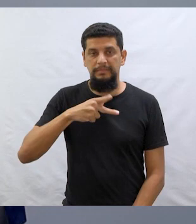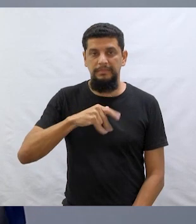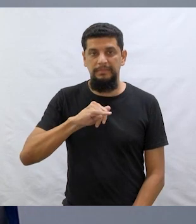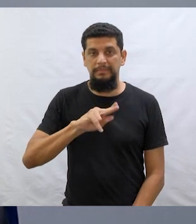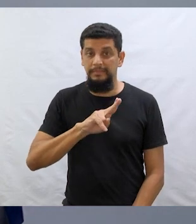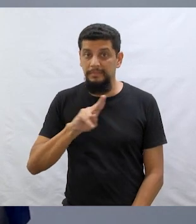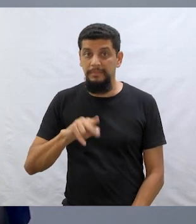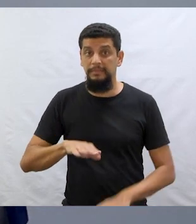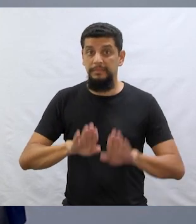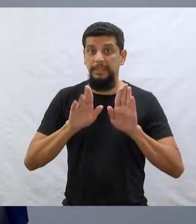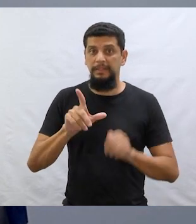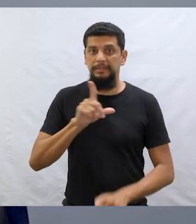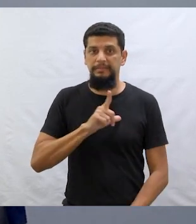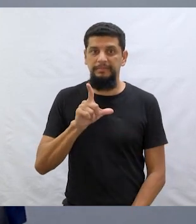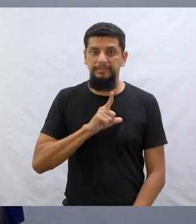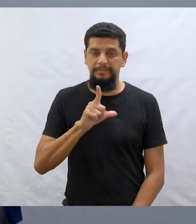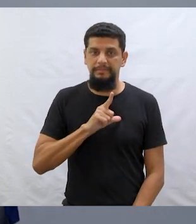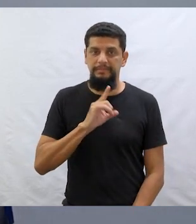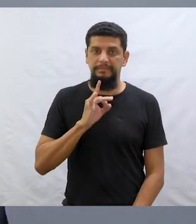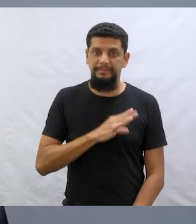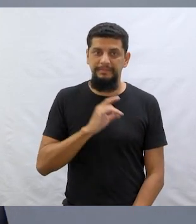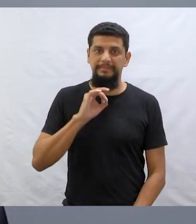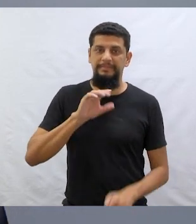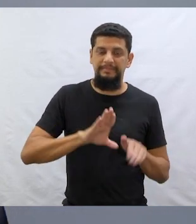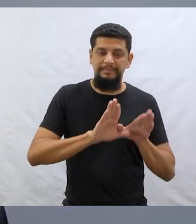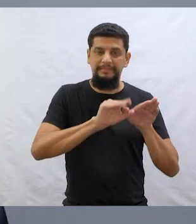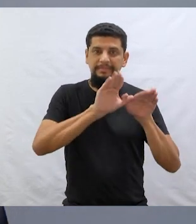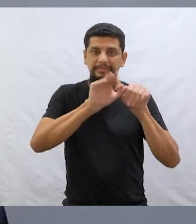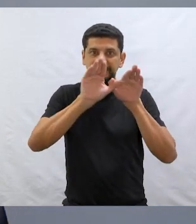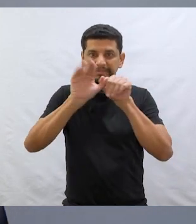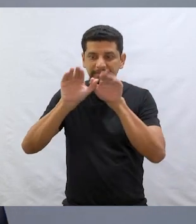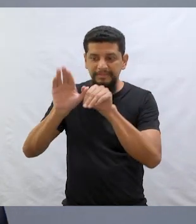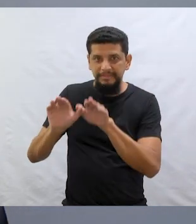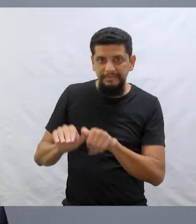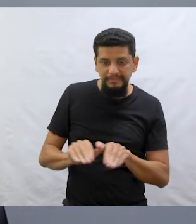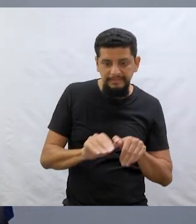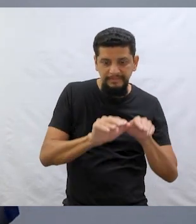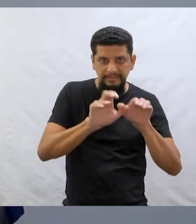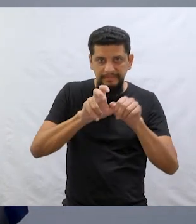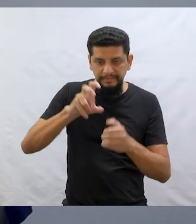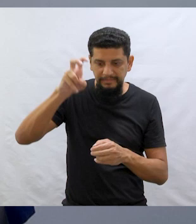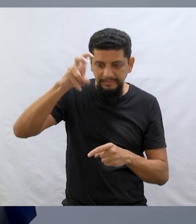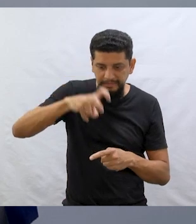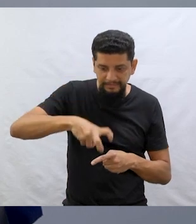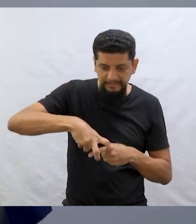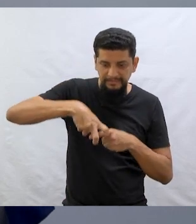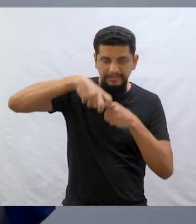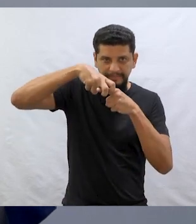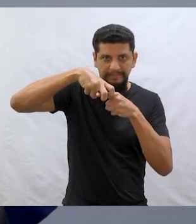faz piu, piu, mas tem muito medo, é do